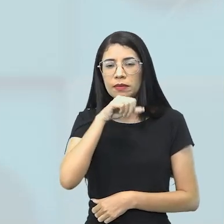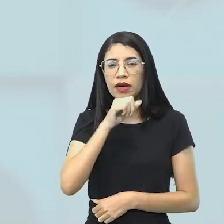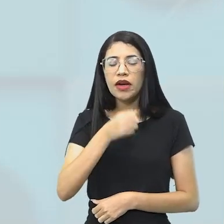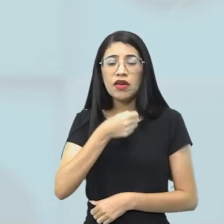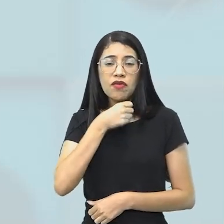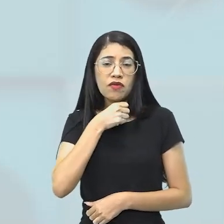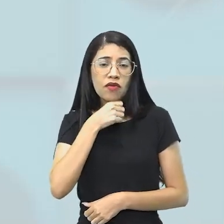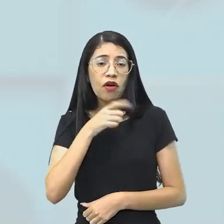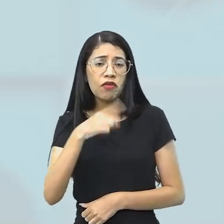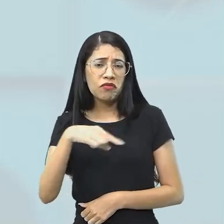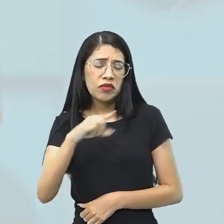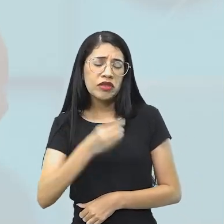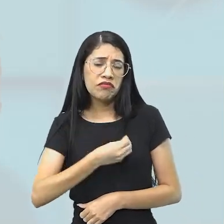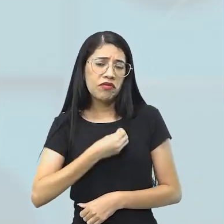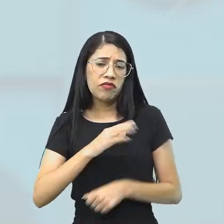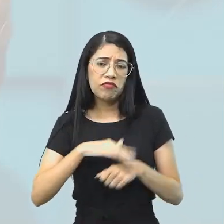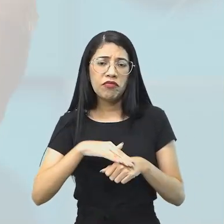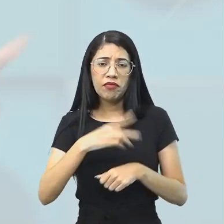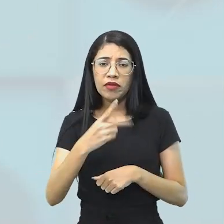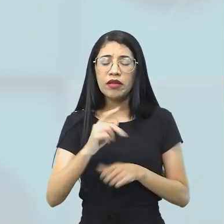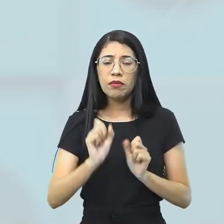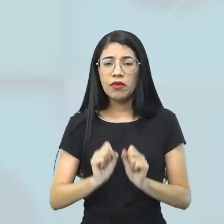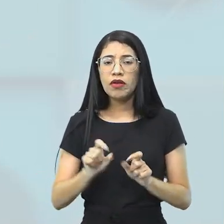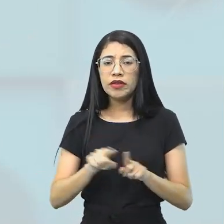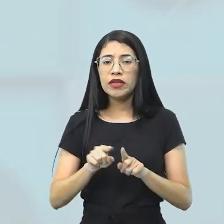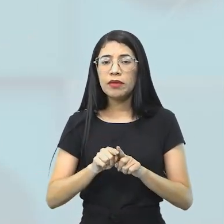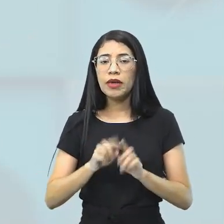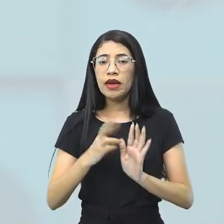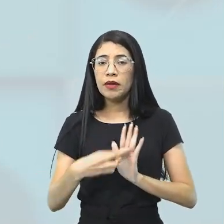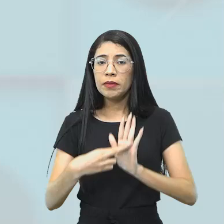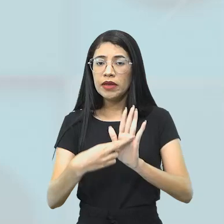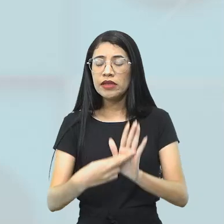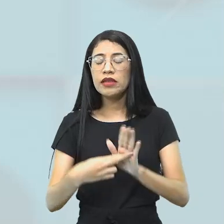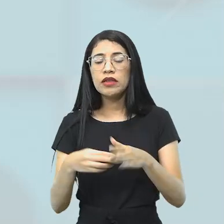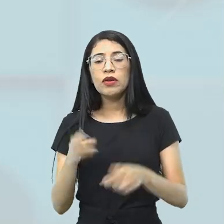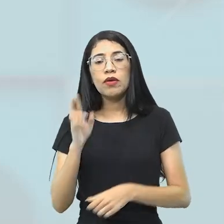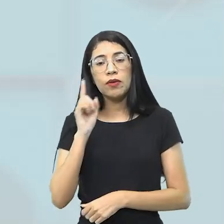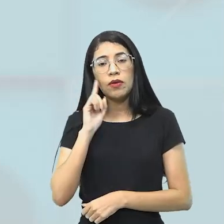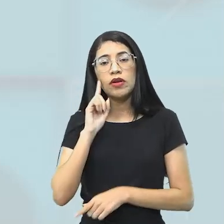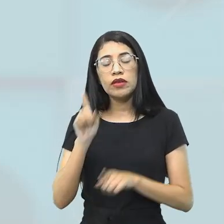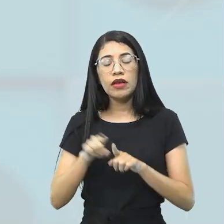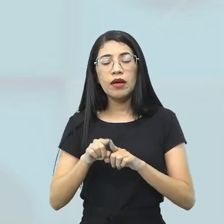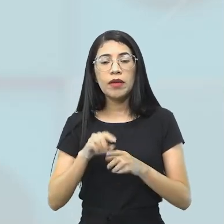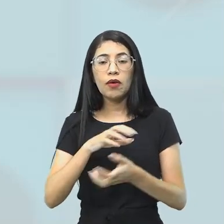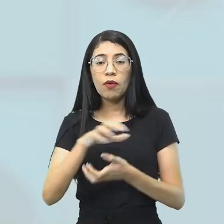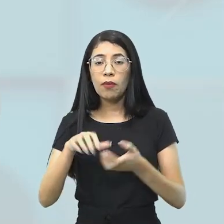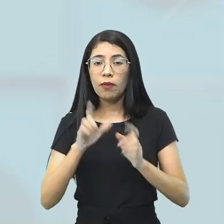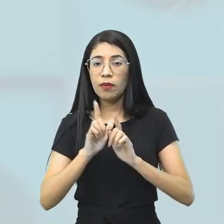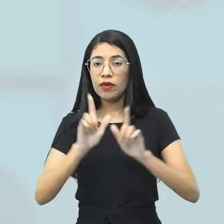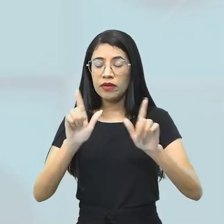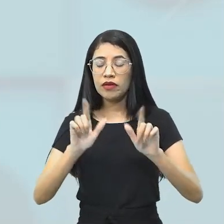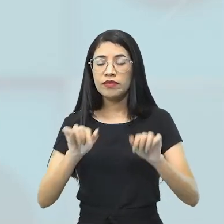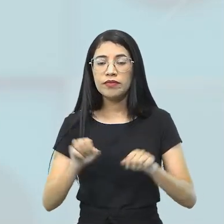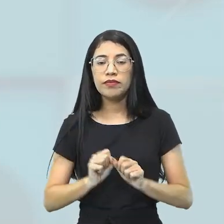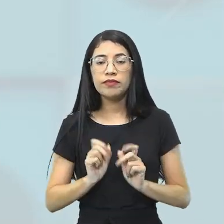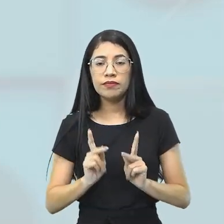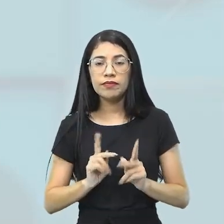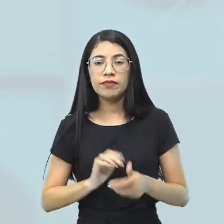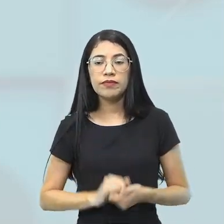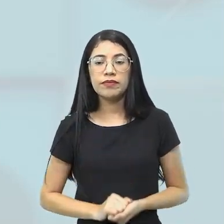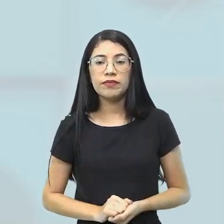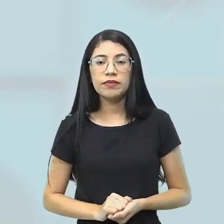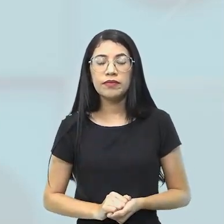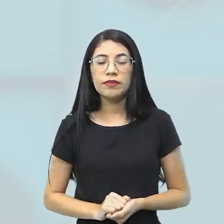até mesmo por você, né? Dando voz a esse cotidiano em forma também de protesto, Certo,